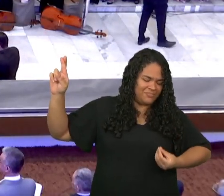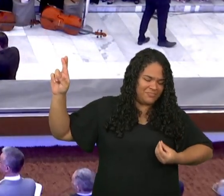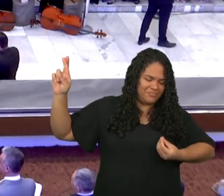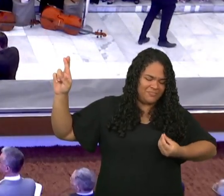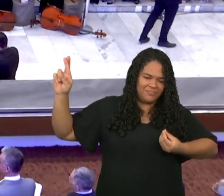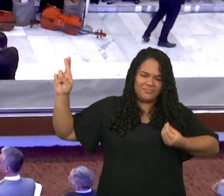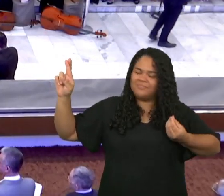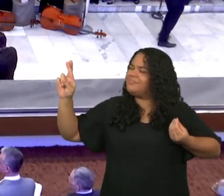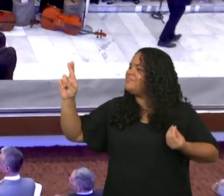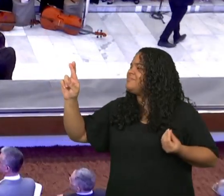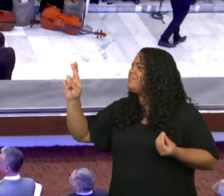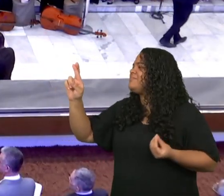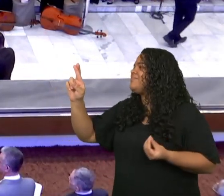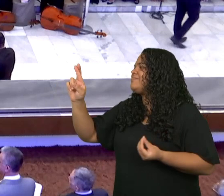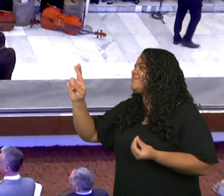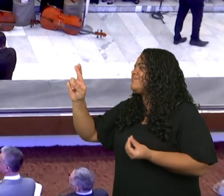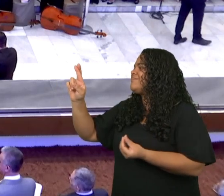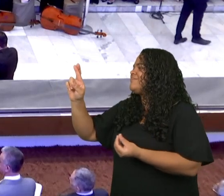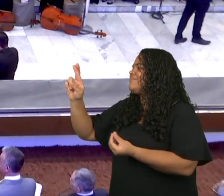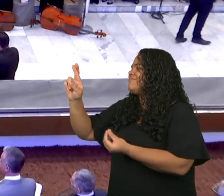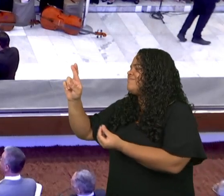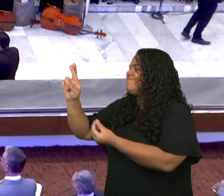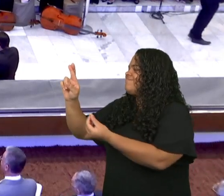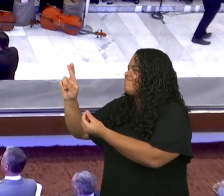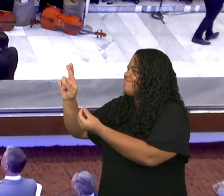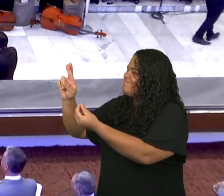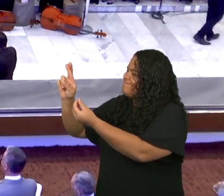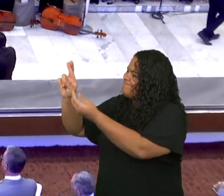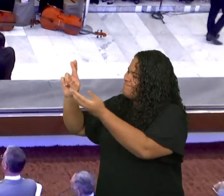Bota um estriguezinho, filho. Isso, você sabe o que é.